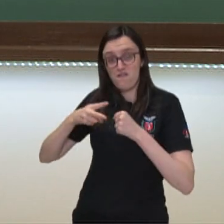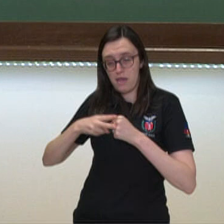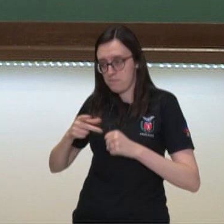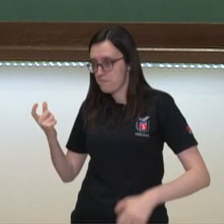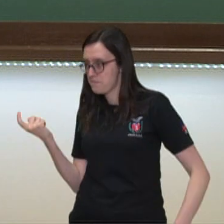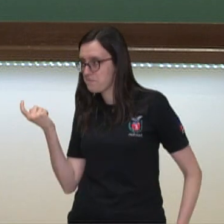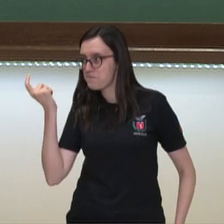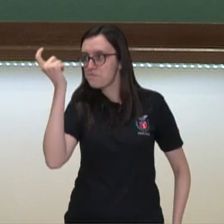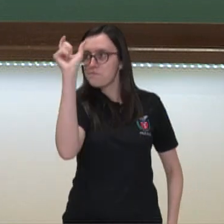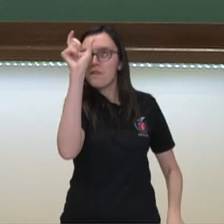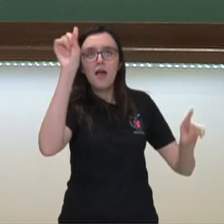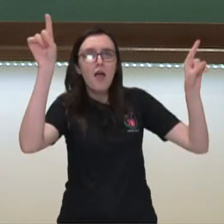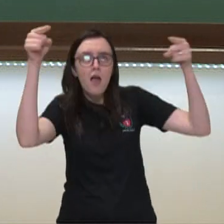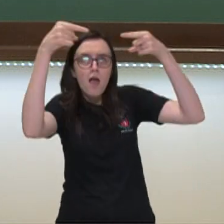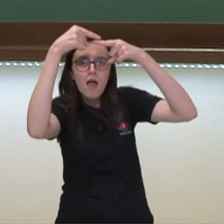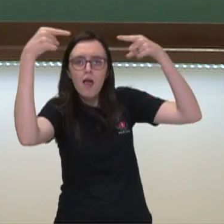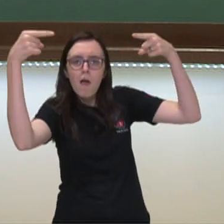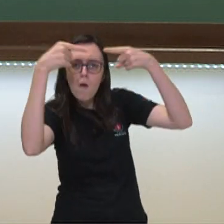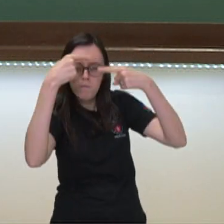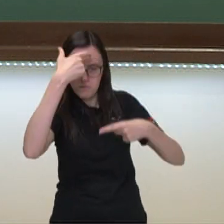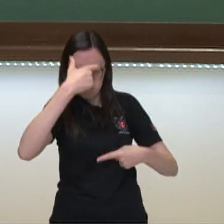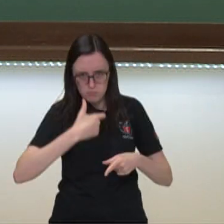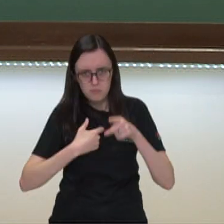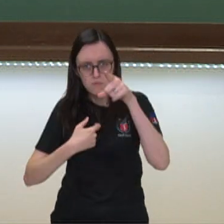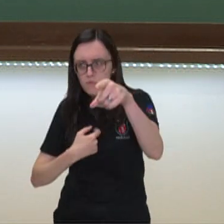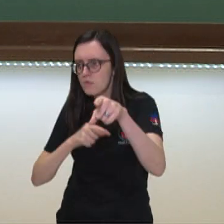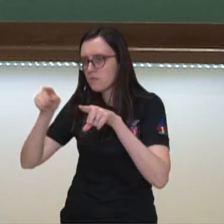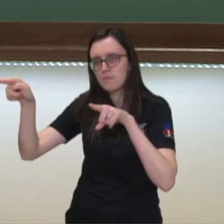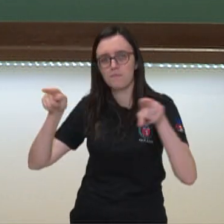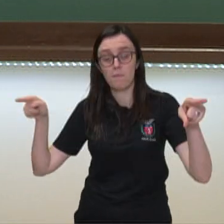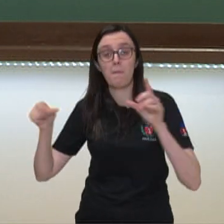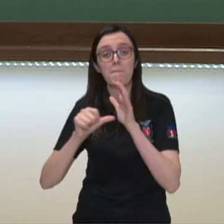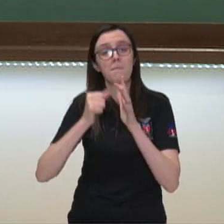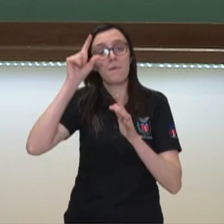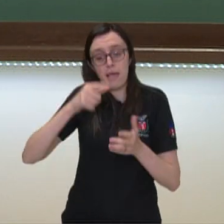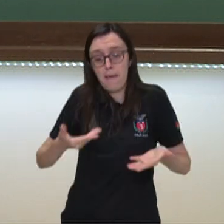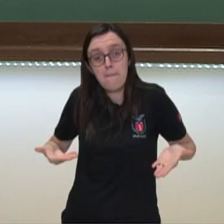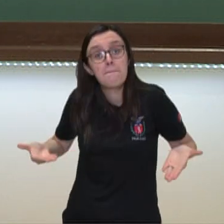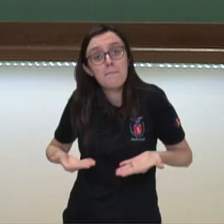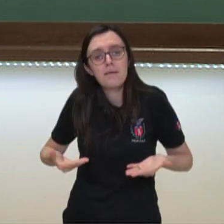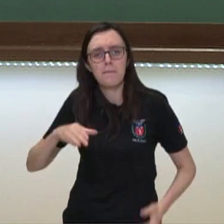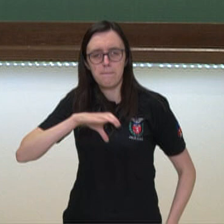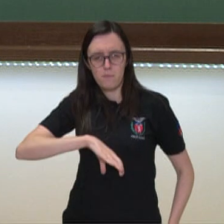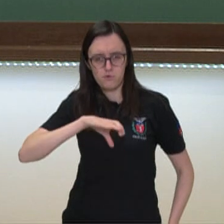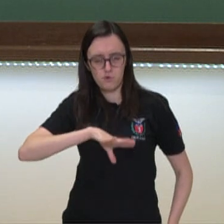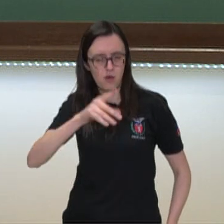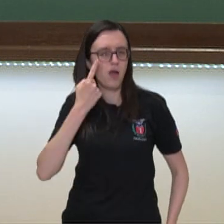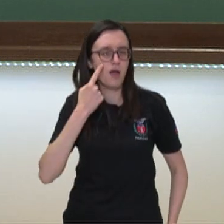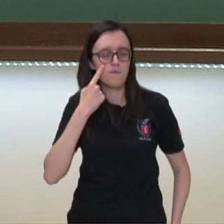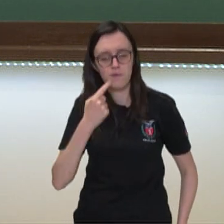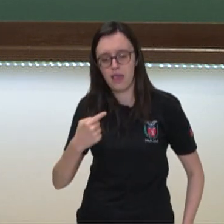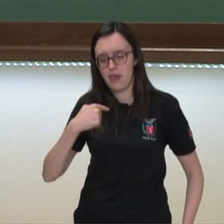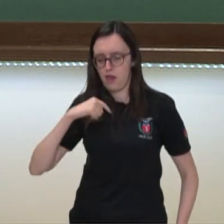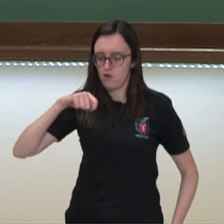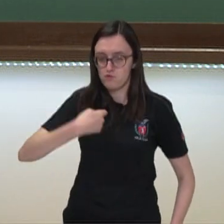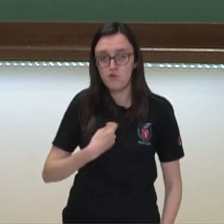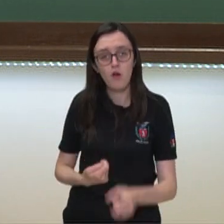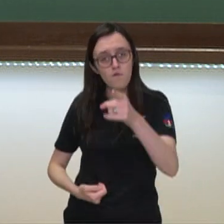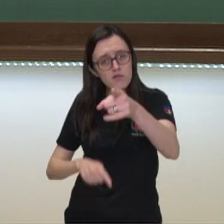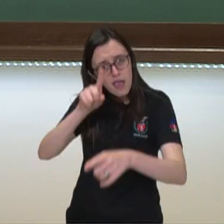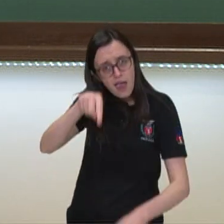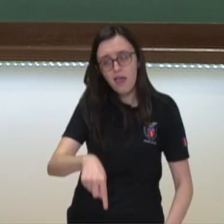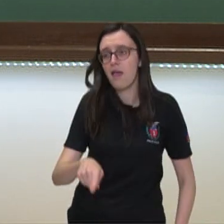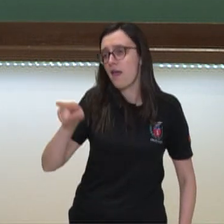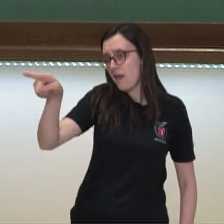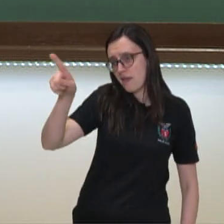Então vamos conjugar primeiro o verbo ser no presente em português. Eu sou, tu és,